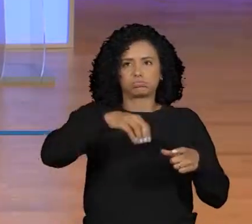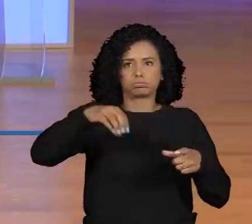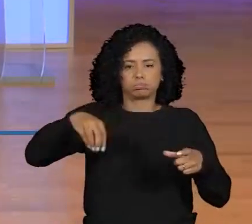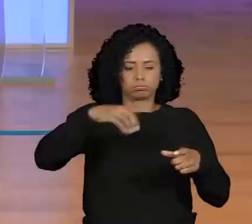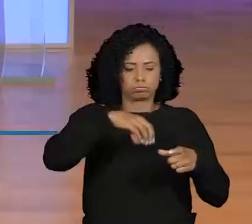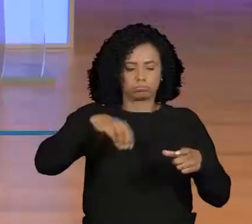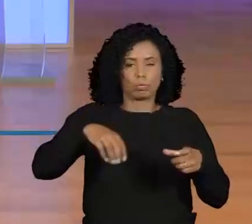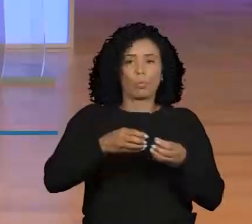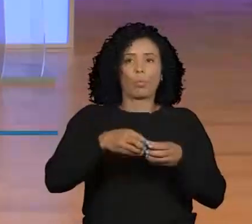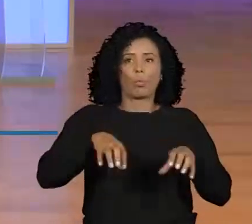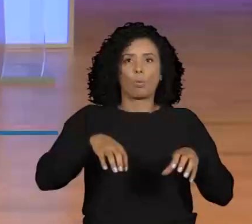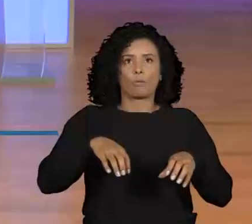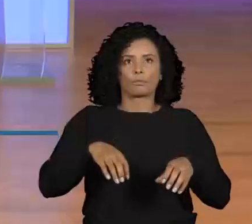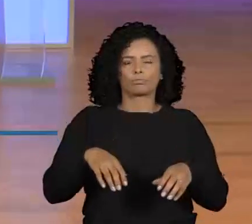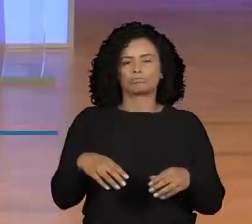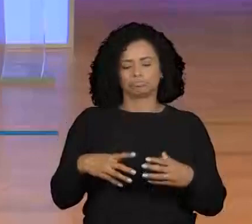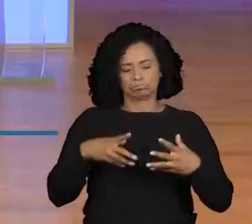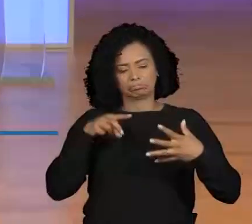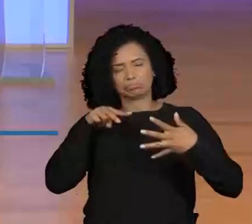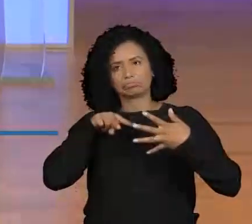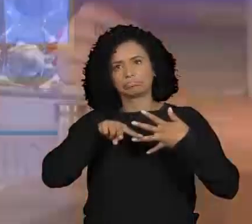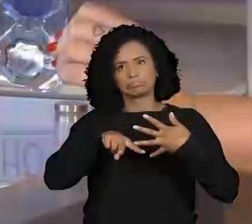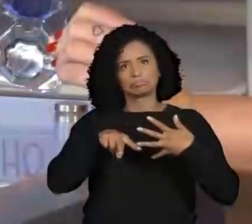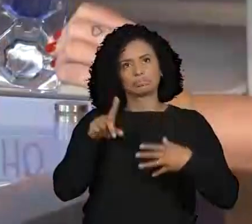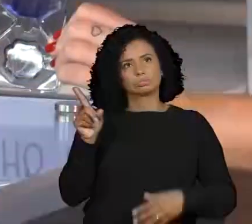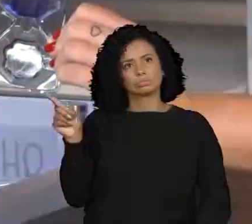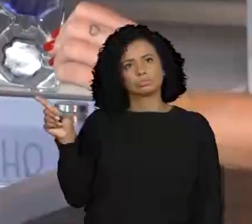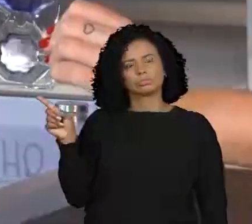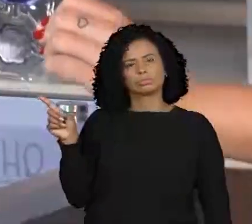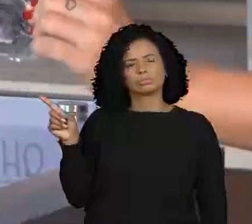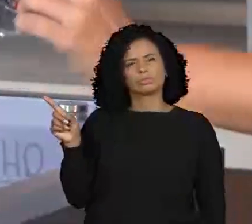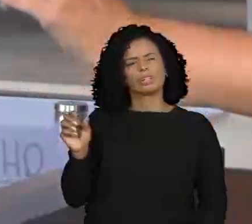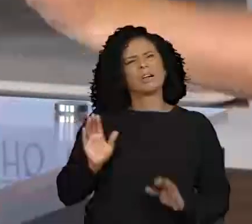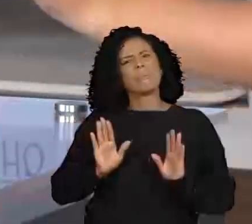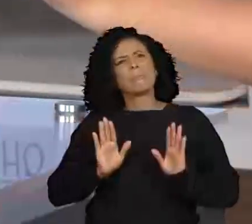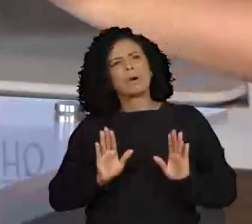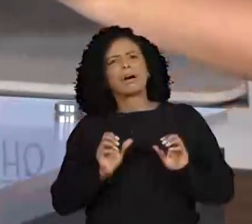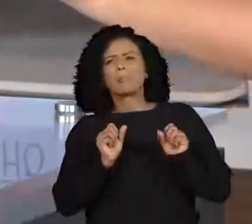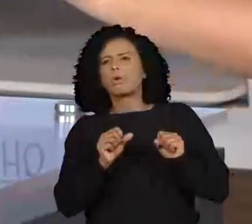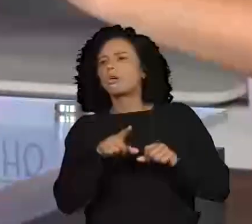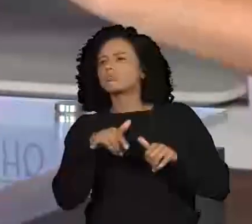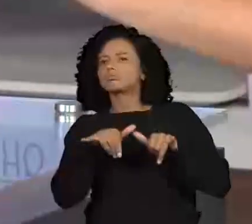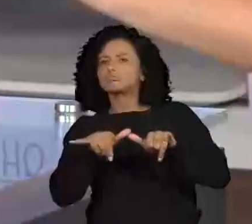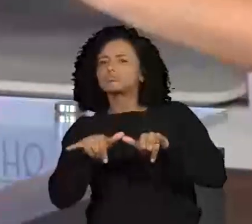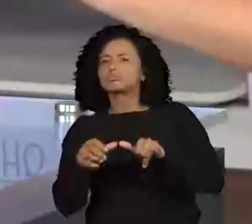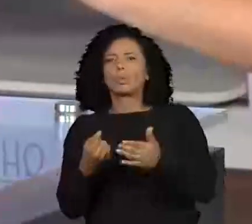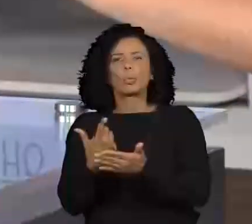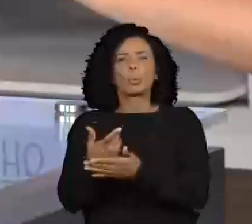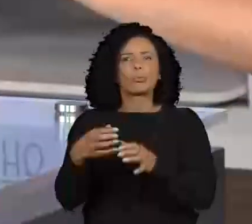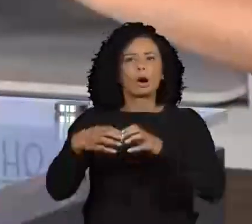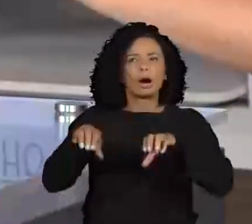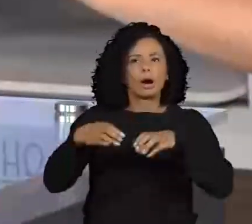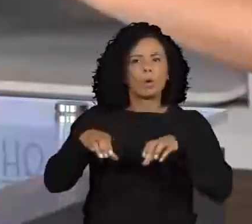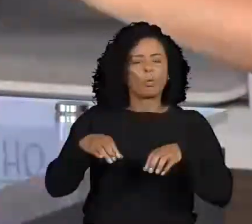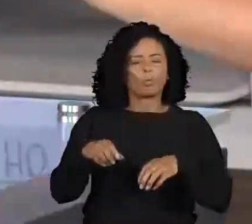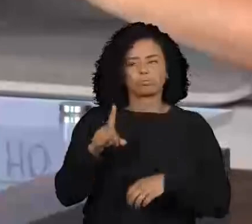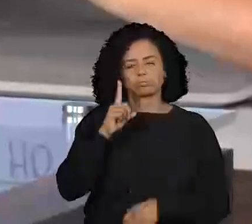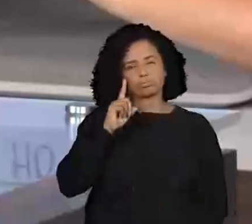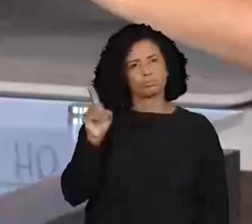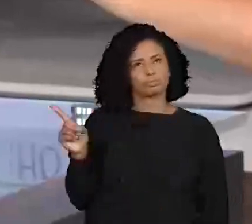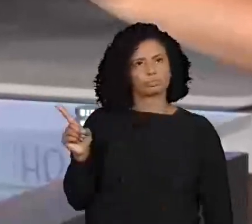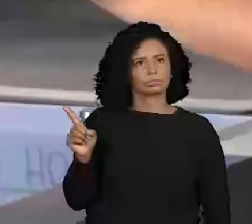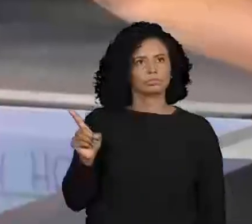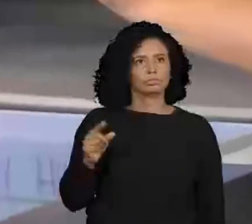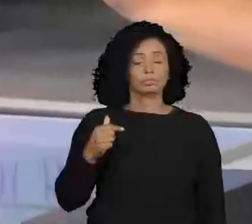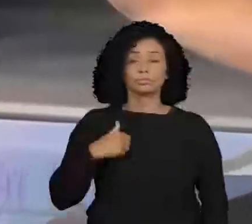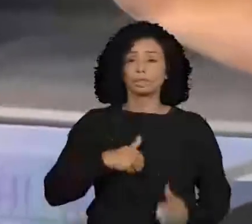acaba deixa transparente mas é também é mesmo que a gente comprou o ovo no mercado eu pintei aqui de azul